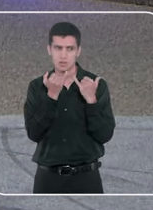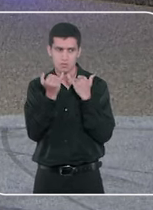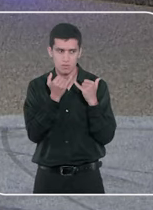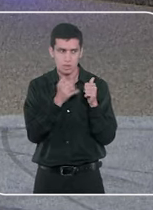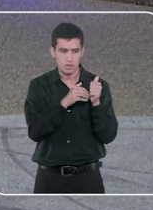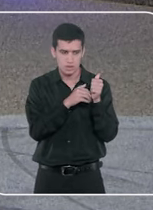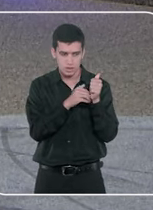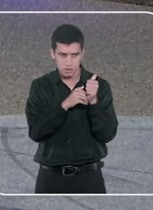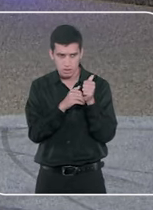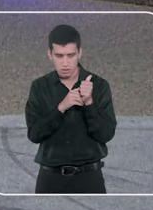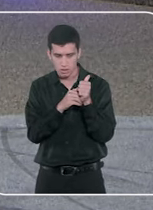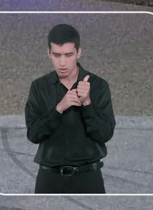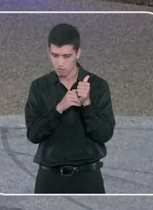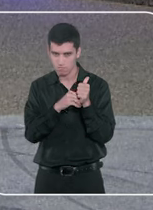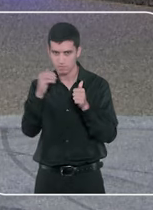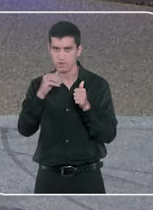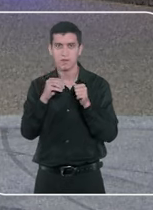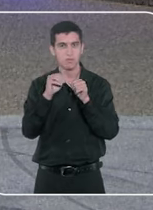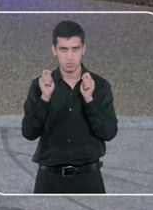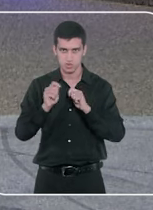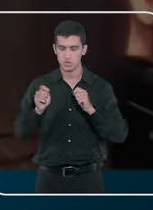ele pode ser retirado.